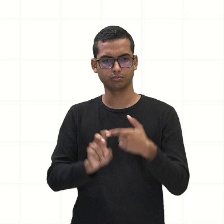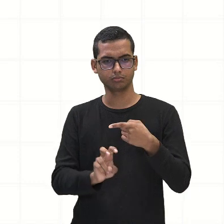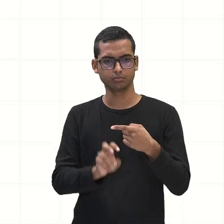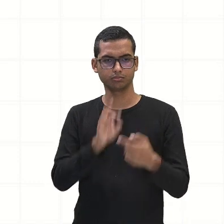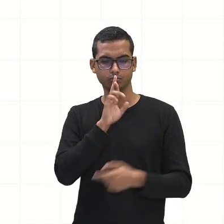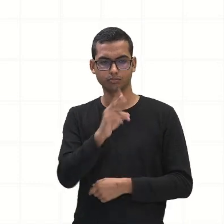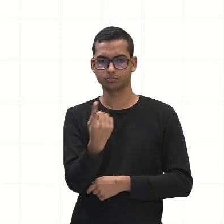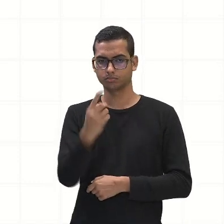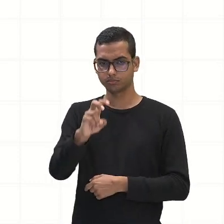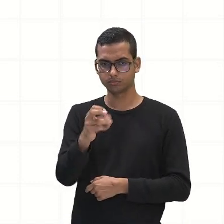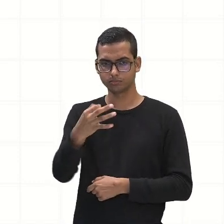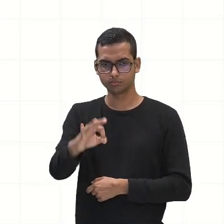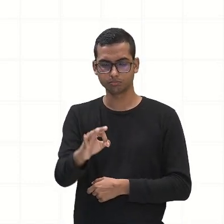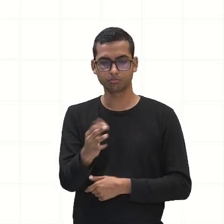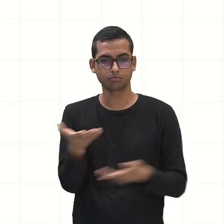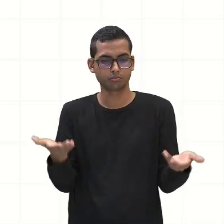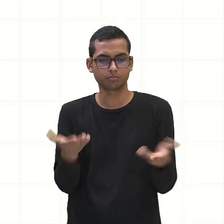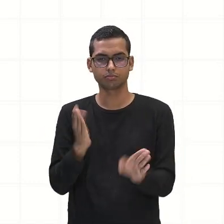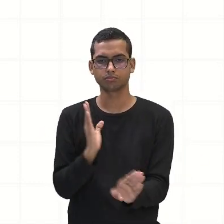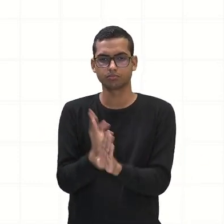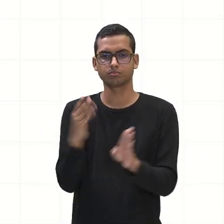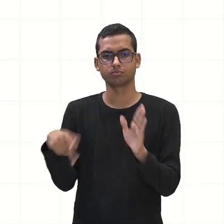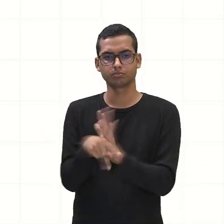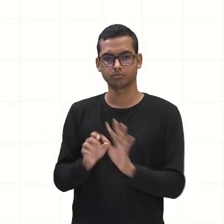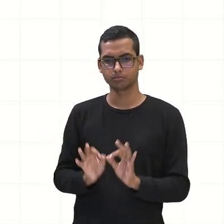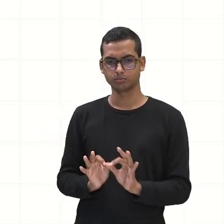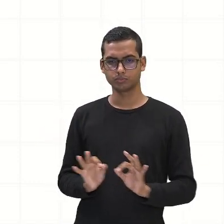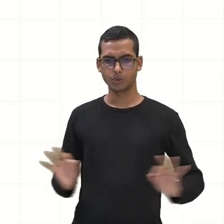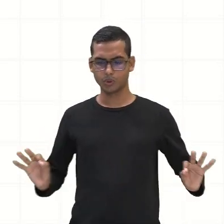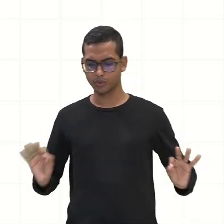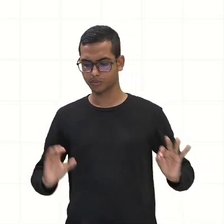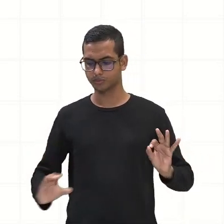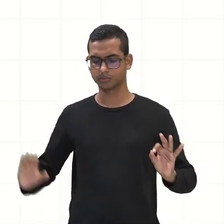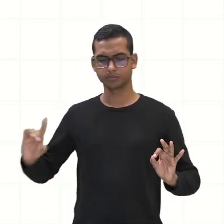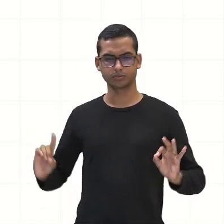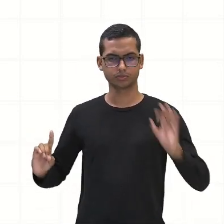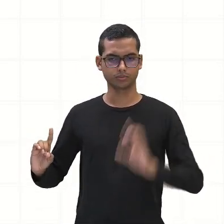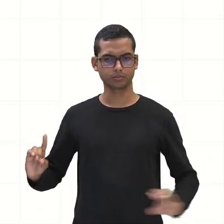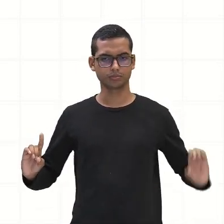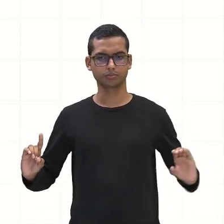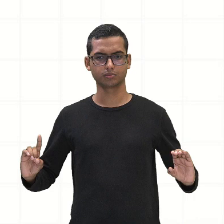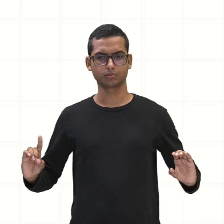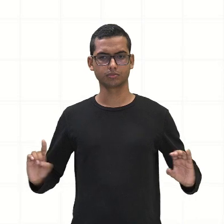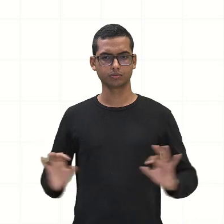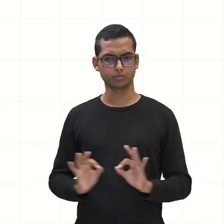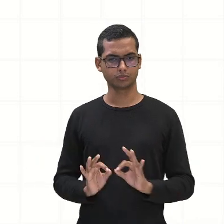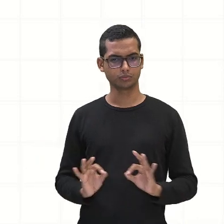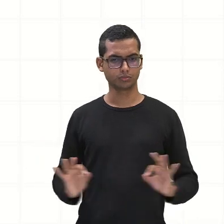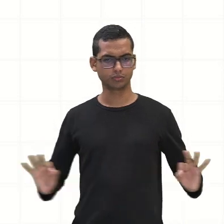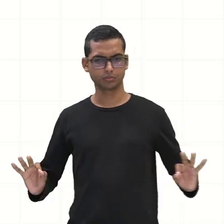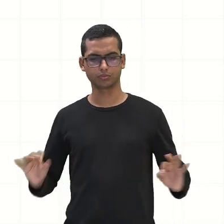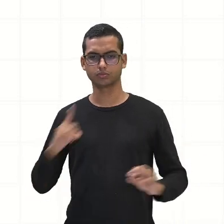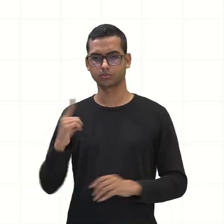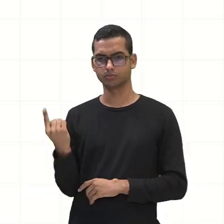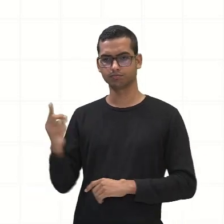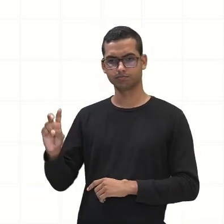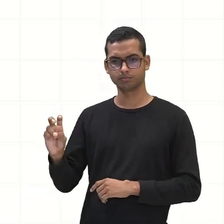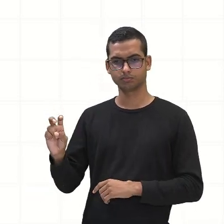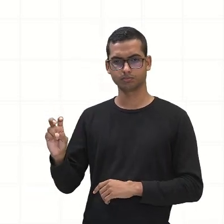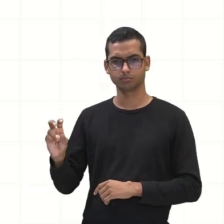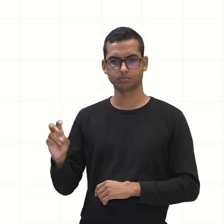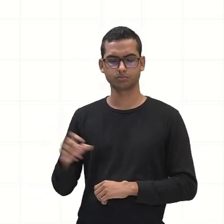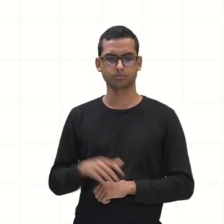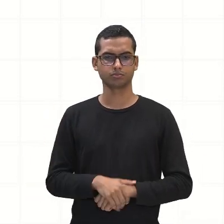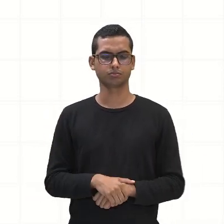saber quem? Que todo esse lado que mede 15 é igual a esse aqui que eu não sei,